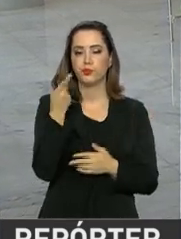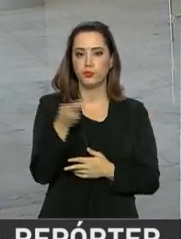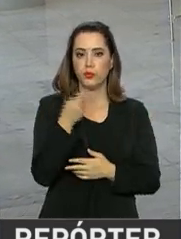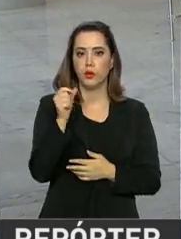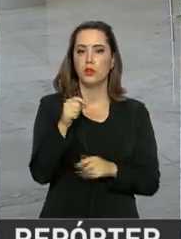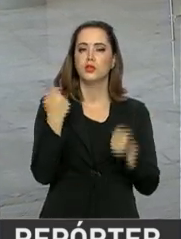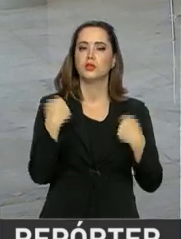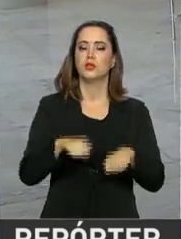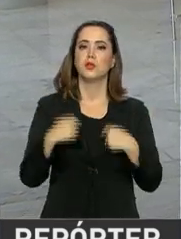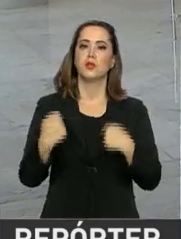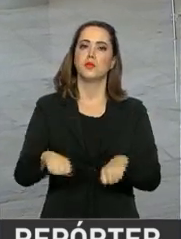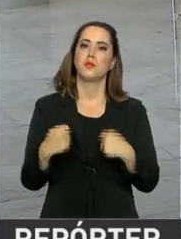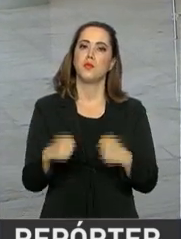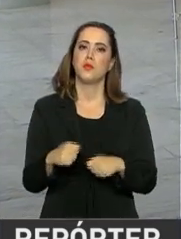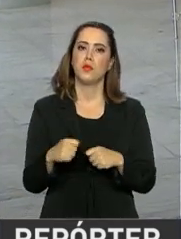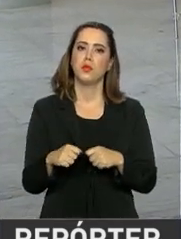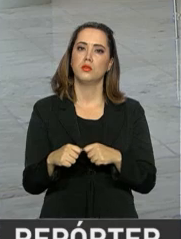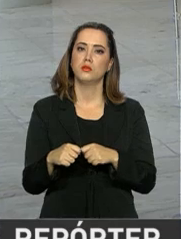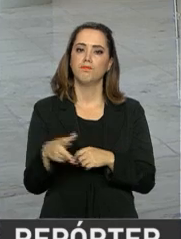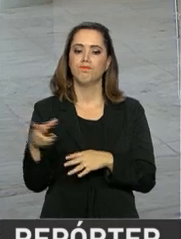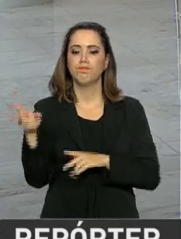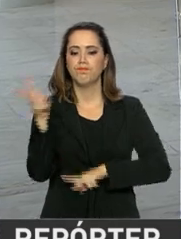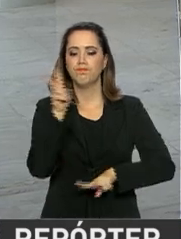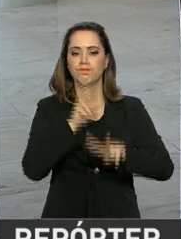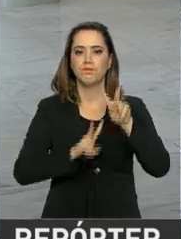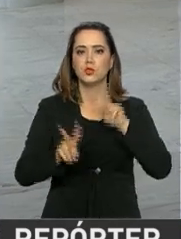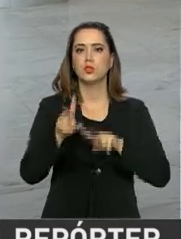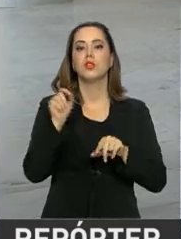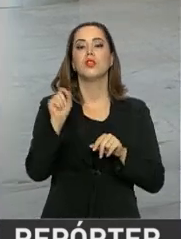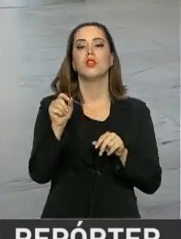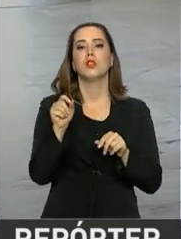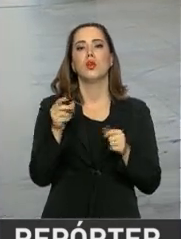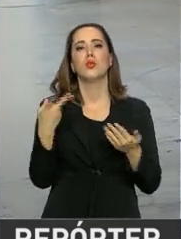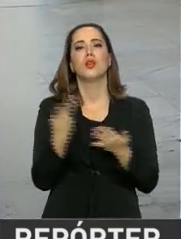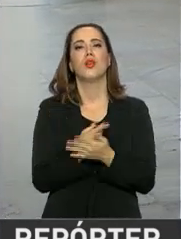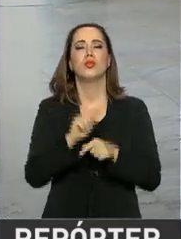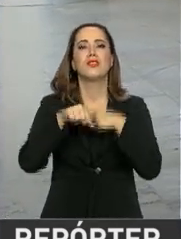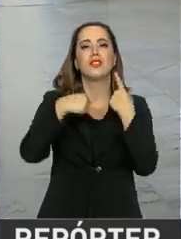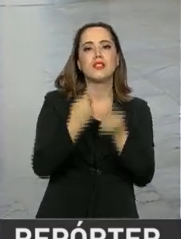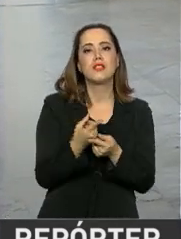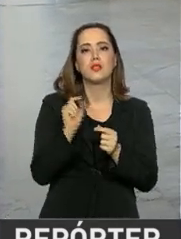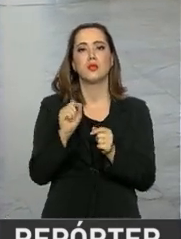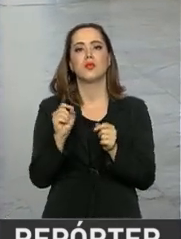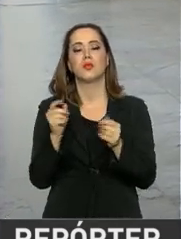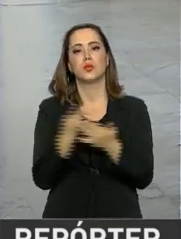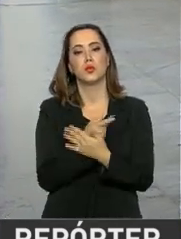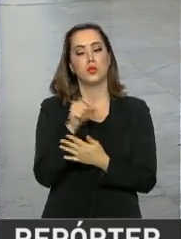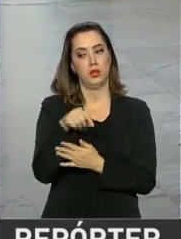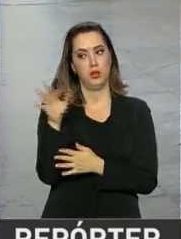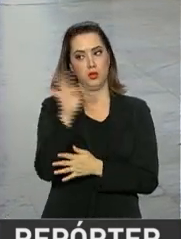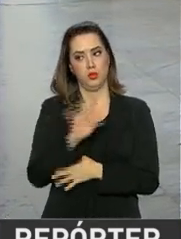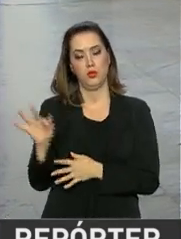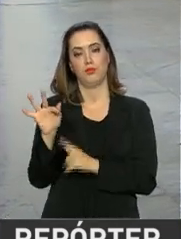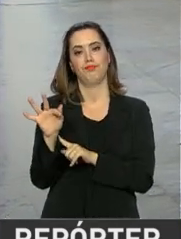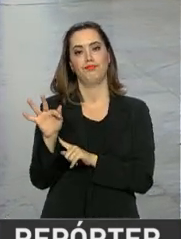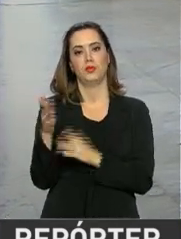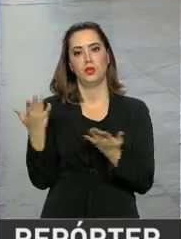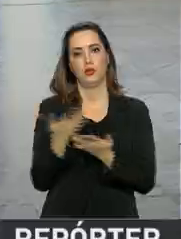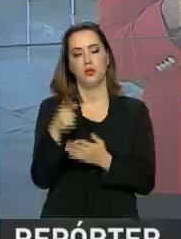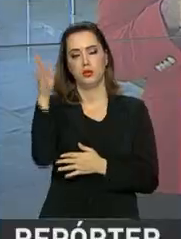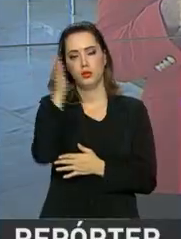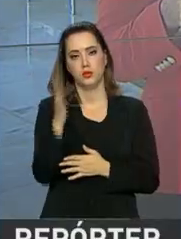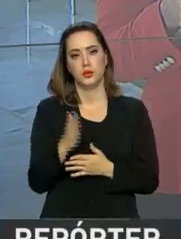sobre a necessidade de avaliar as consequências desse atentado no sul da França para os Jogos Olímpicos no Brasil.